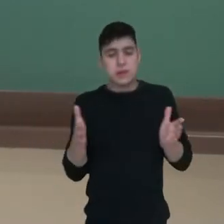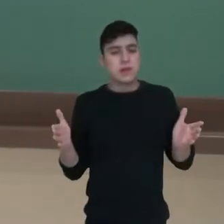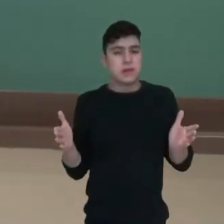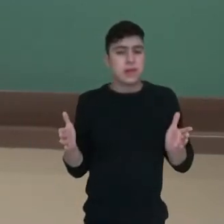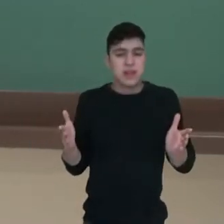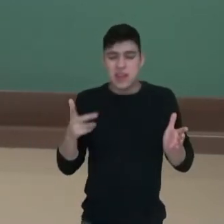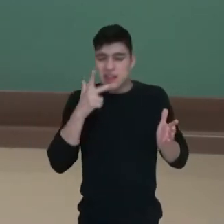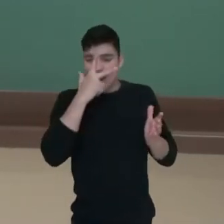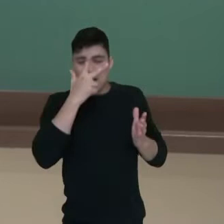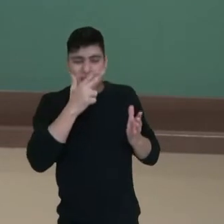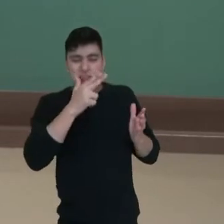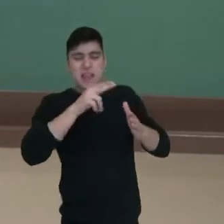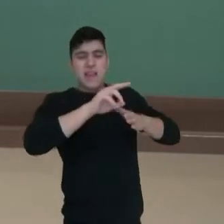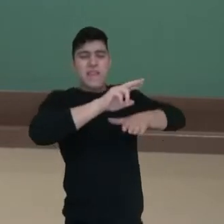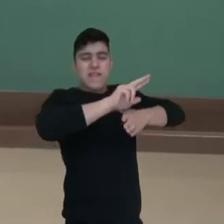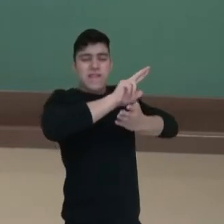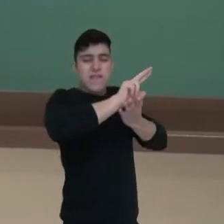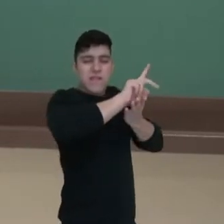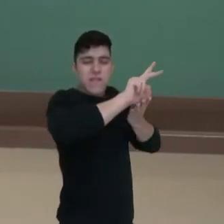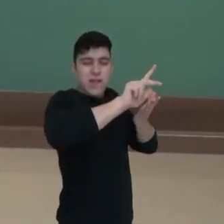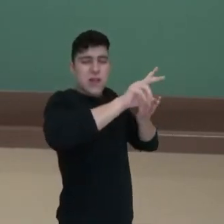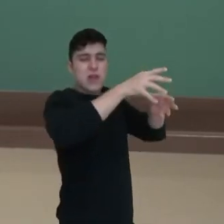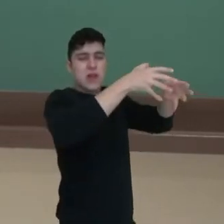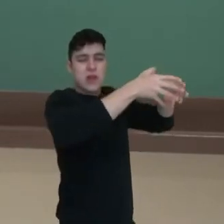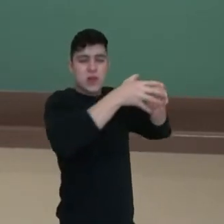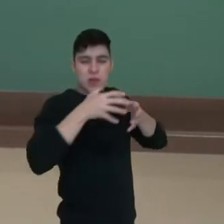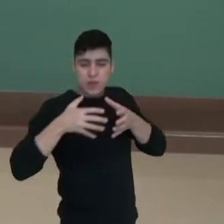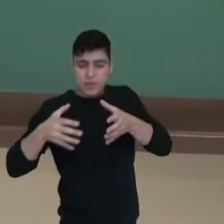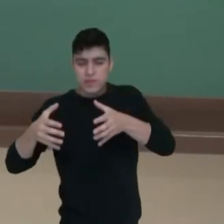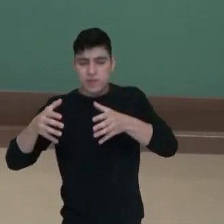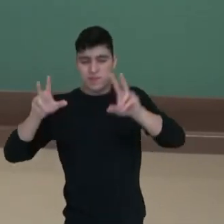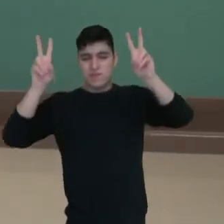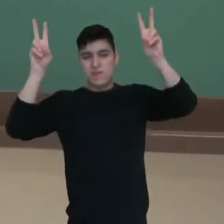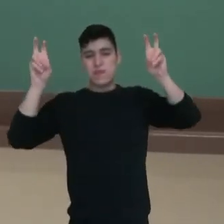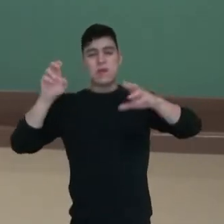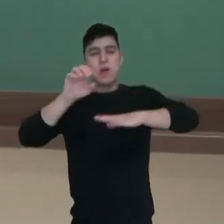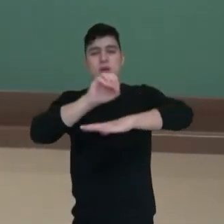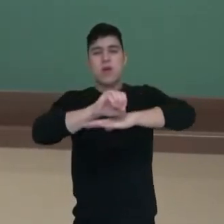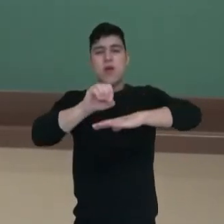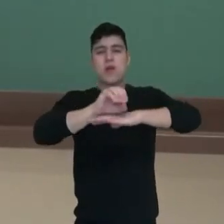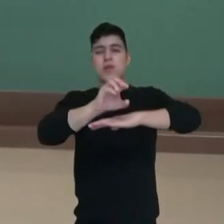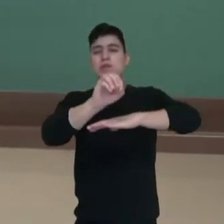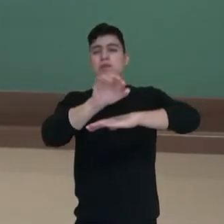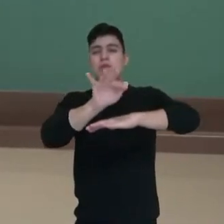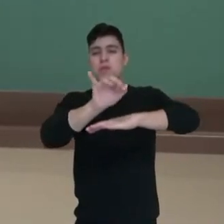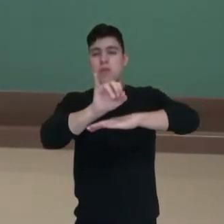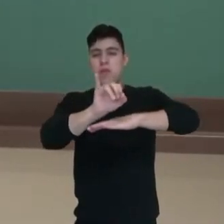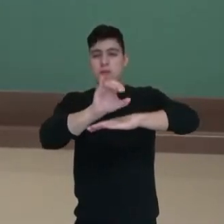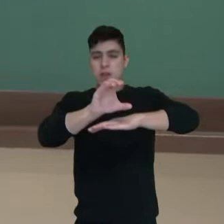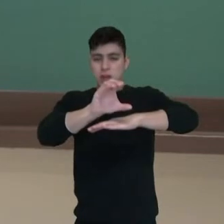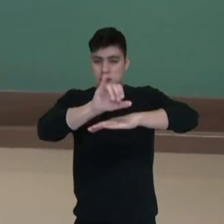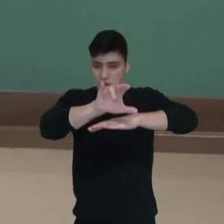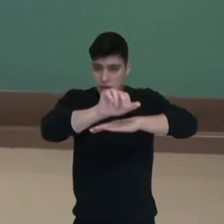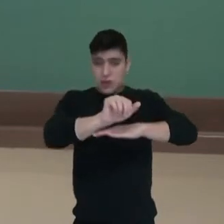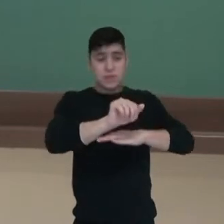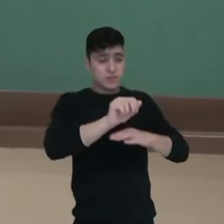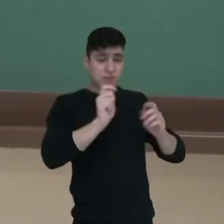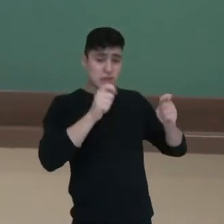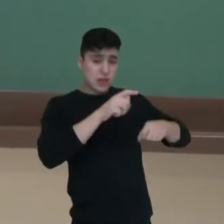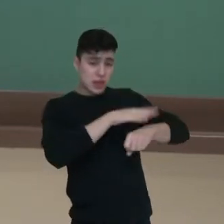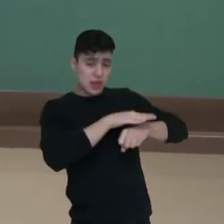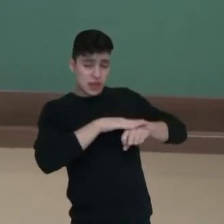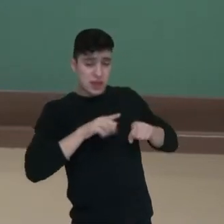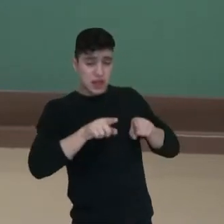várias oficinas dentro ali da quadra, e todos fariam a atividade ao mesmo